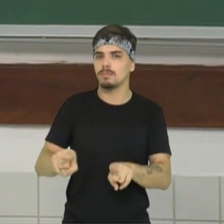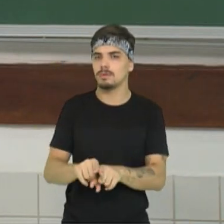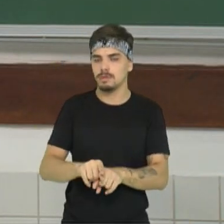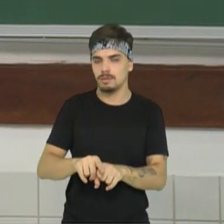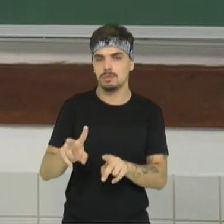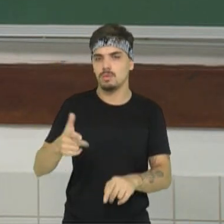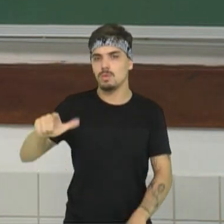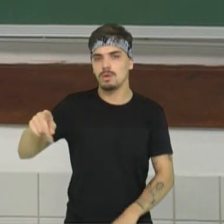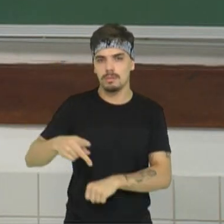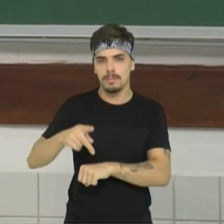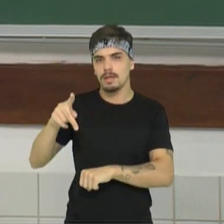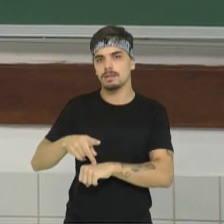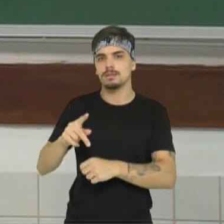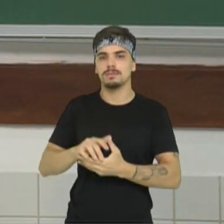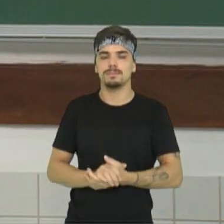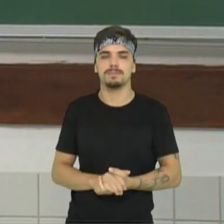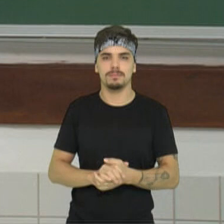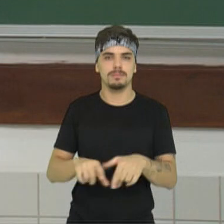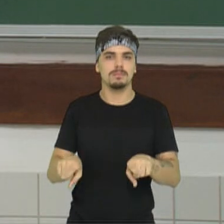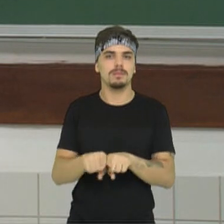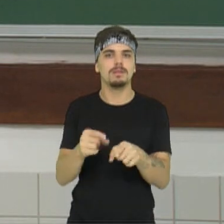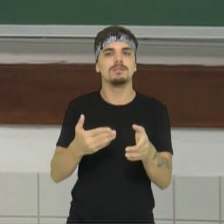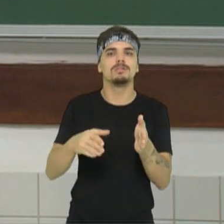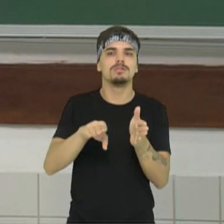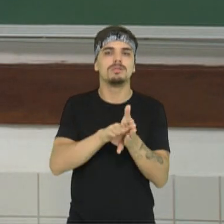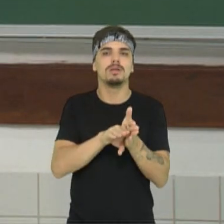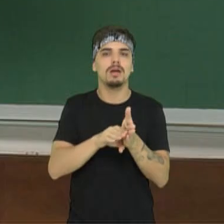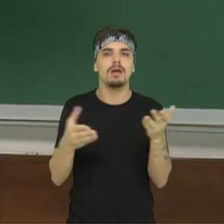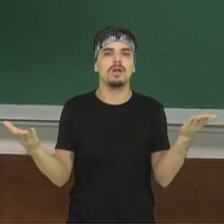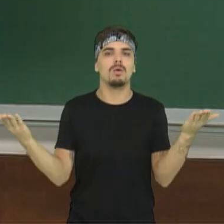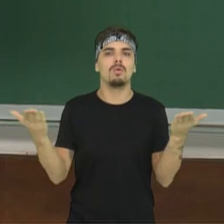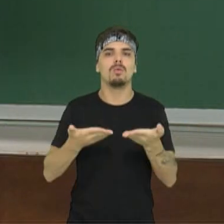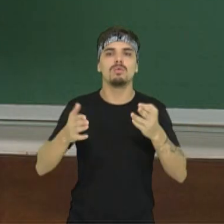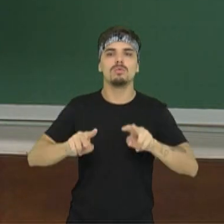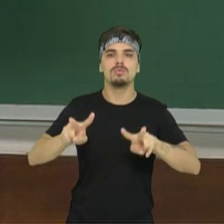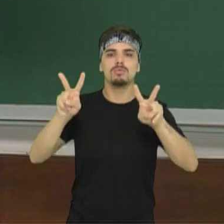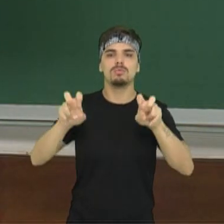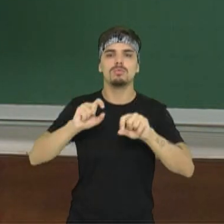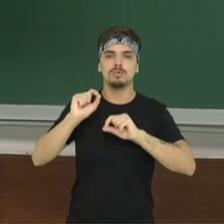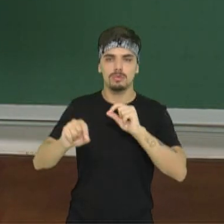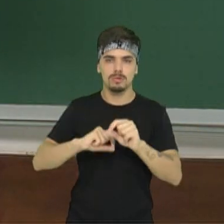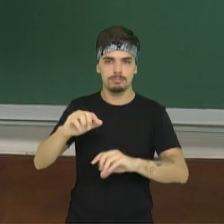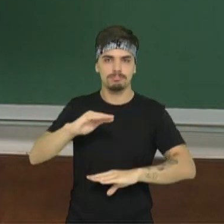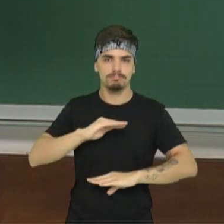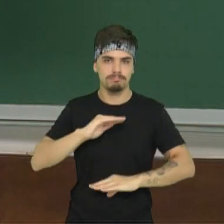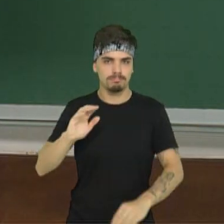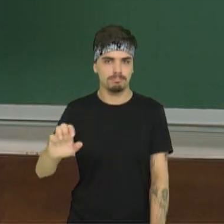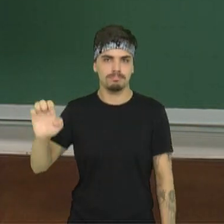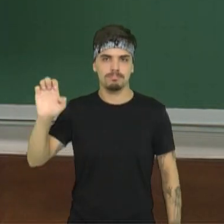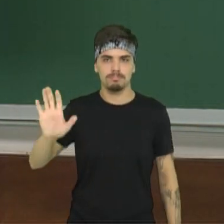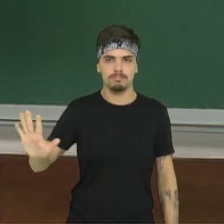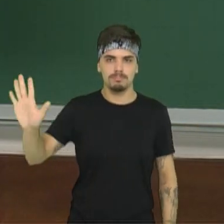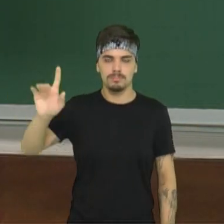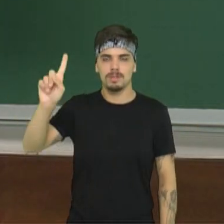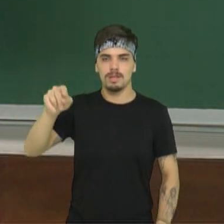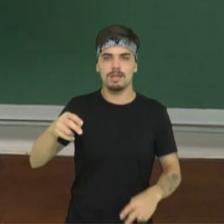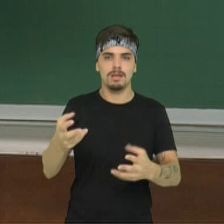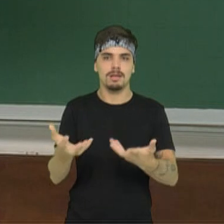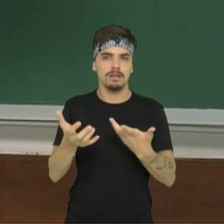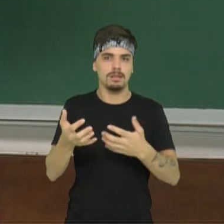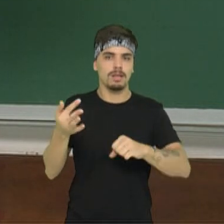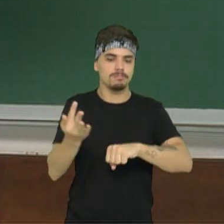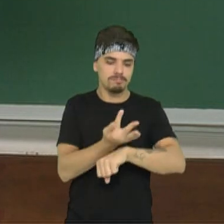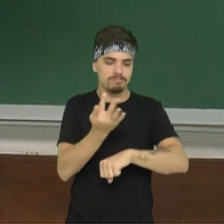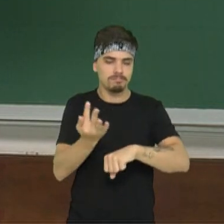outras nações, e acabaram chegando. Hoje, a situação atual europeia é da busca pela